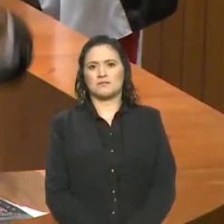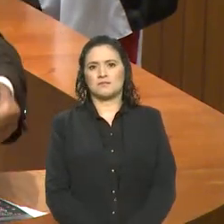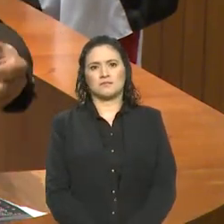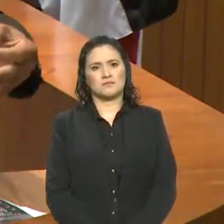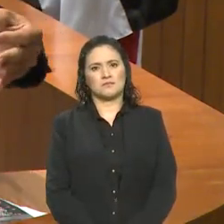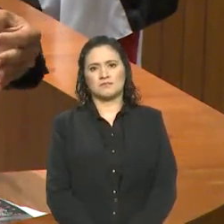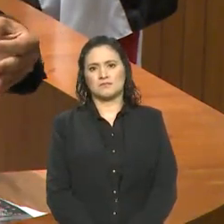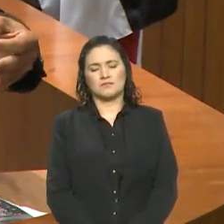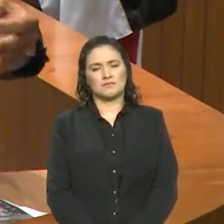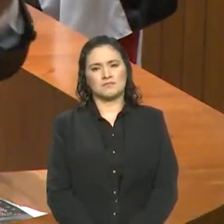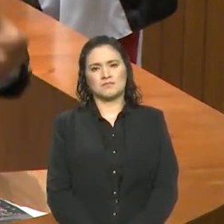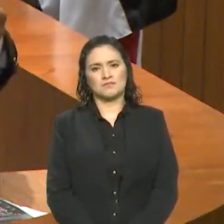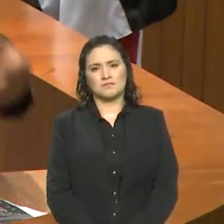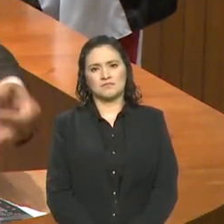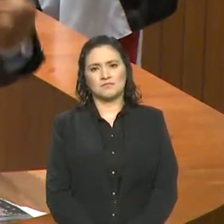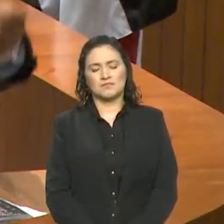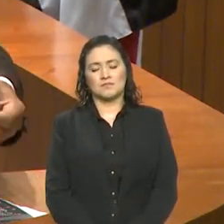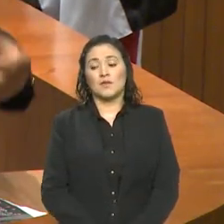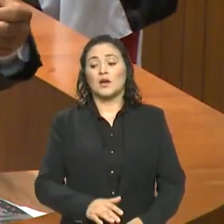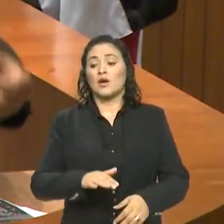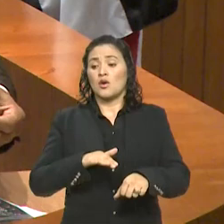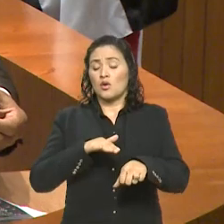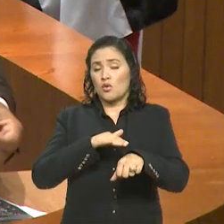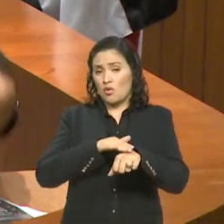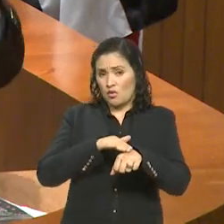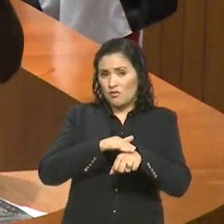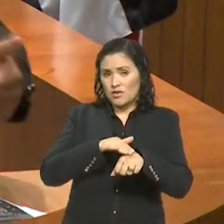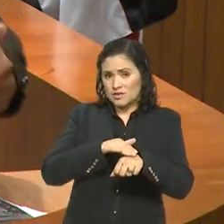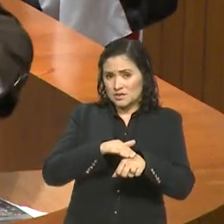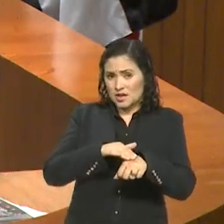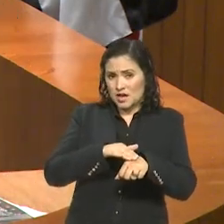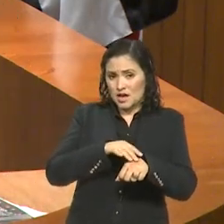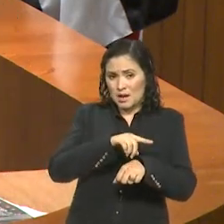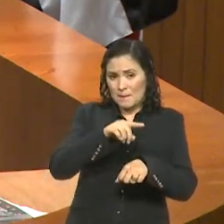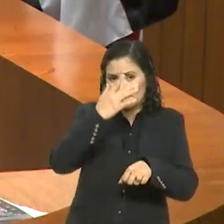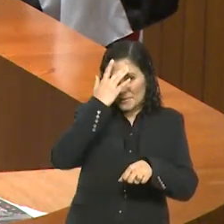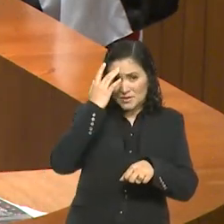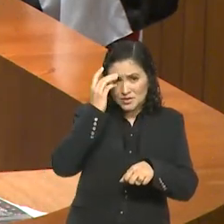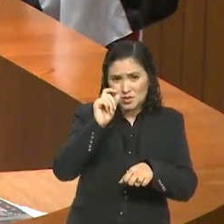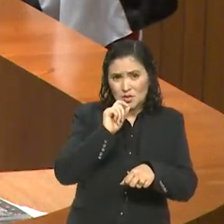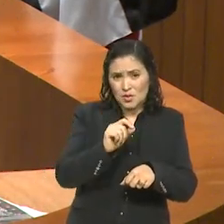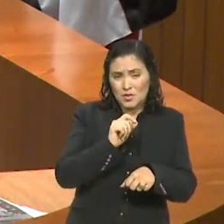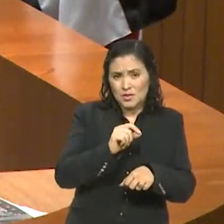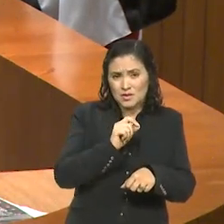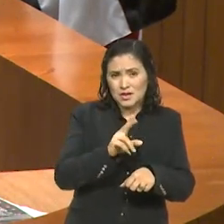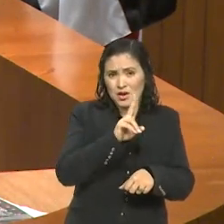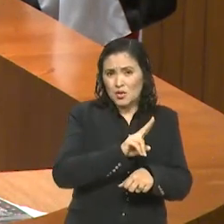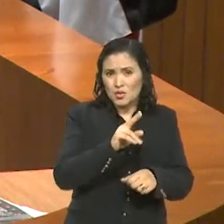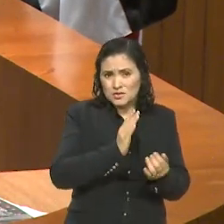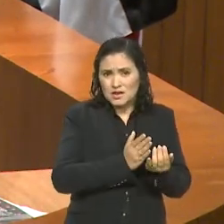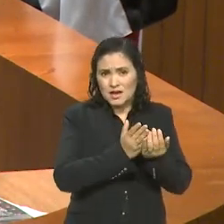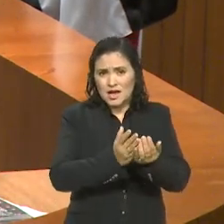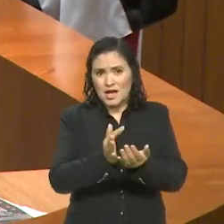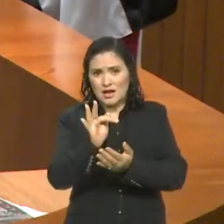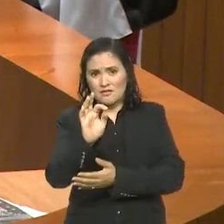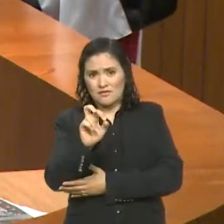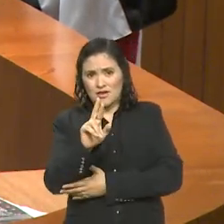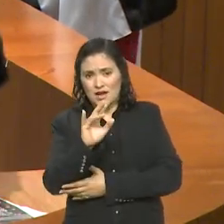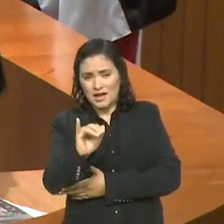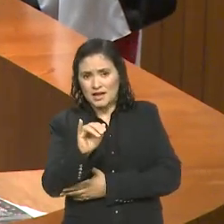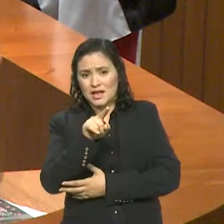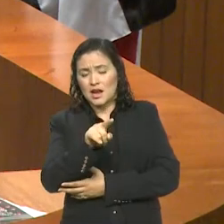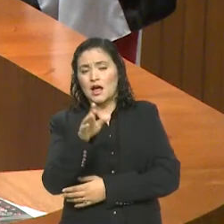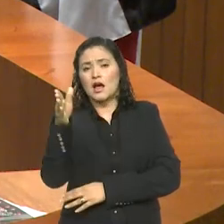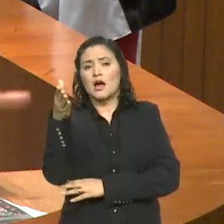Converse com qualquer morador que utilize o transporte na cidade de Alcântara. Converse com qualquer